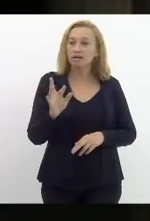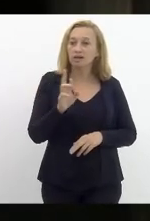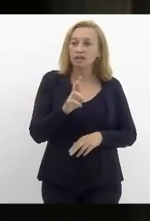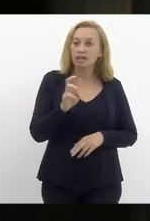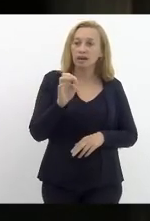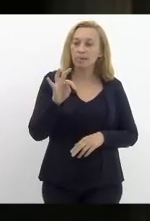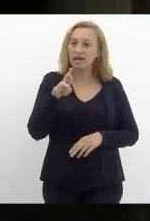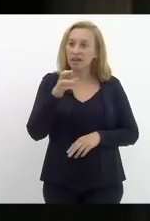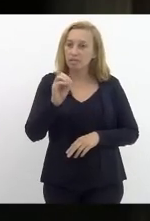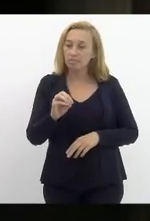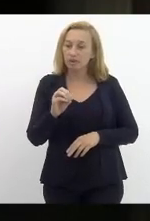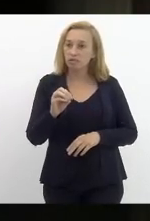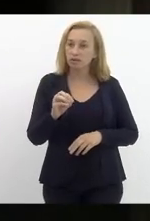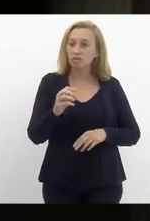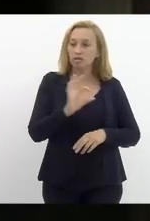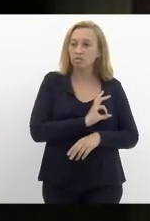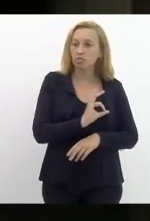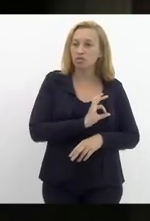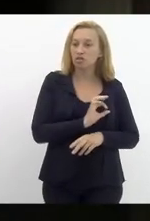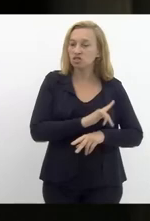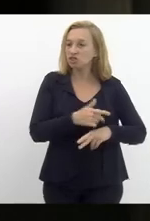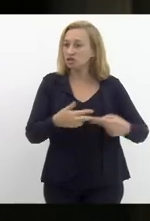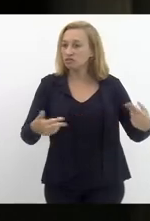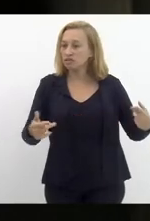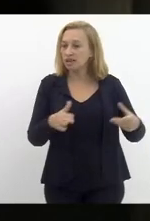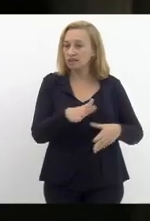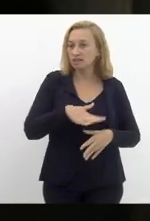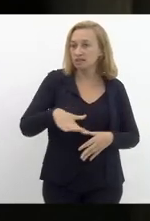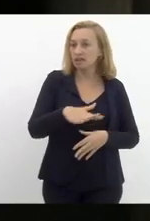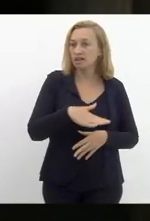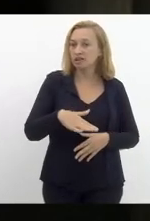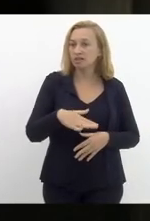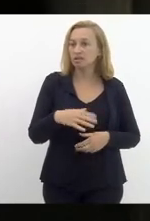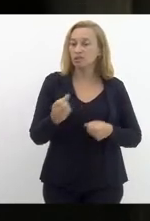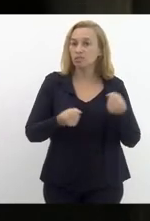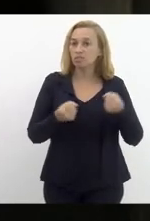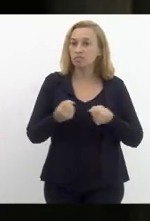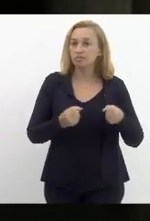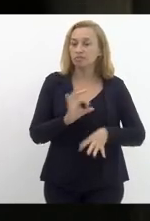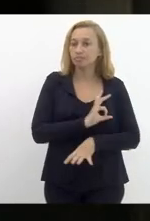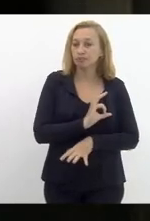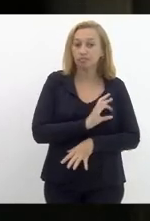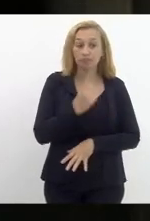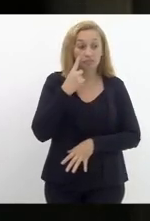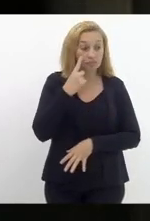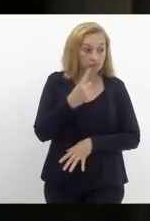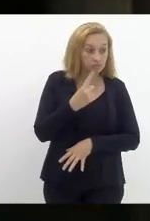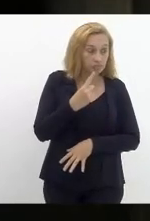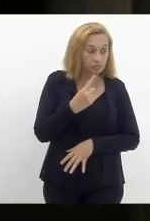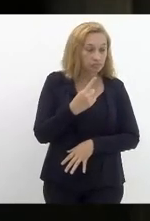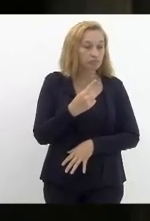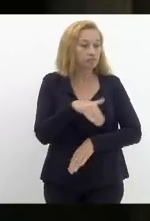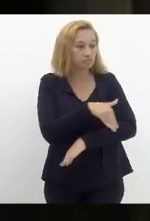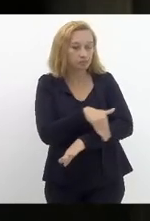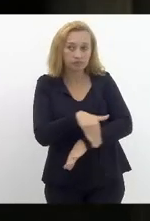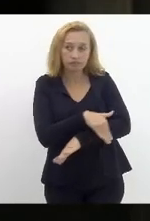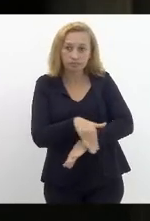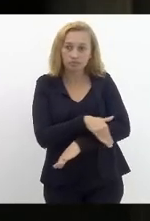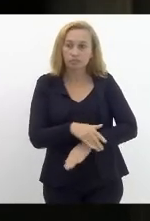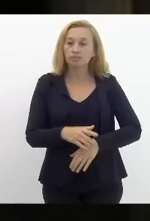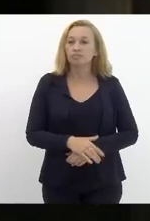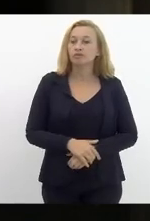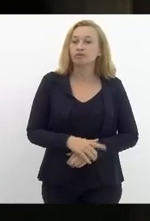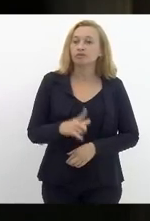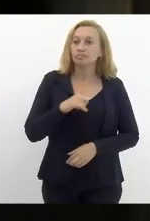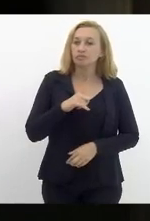reaparelhamento da polícia em diversas áreas. As viaturas elas estão circulando, a gente consegue ver nas ruas. Existiu